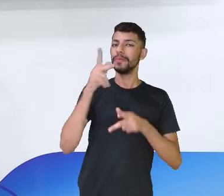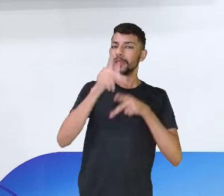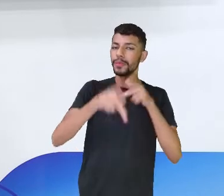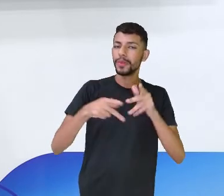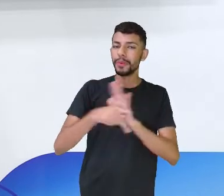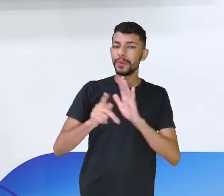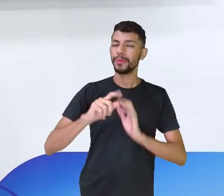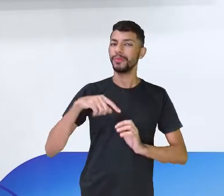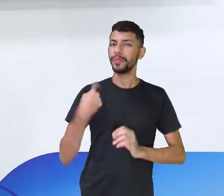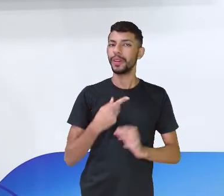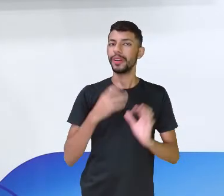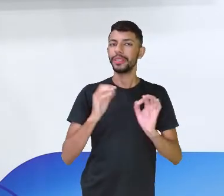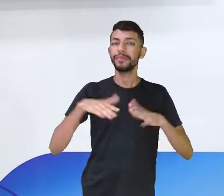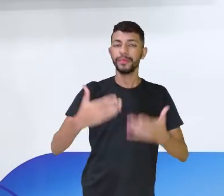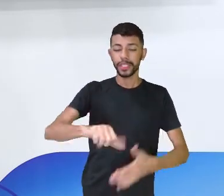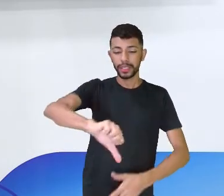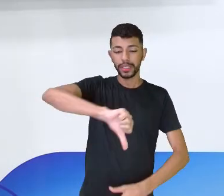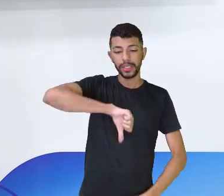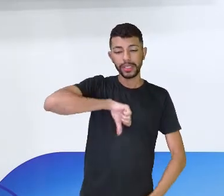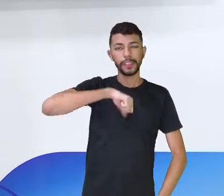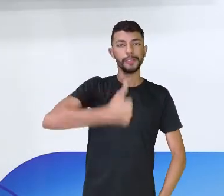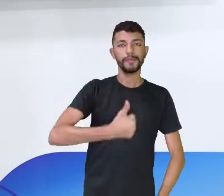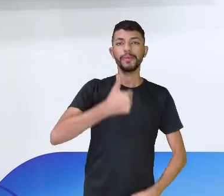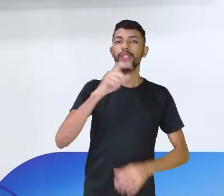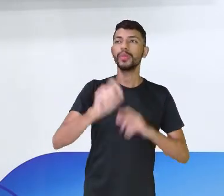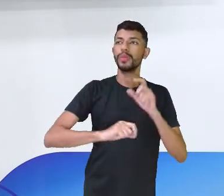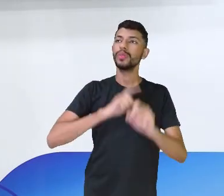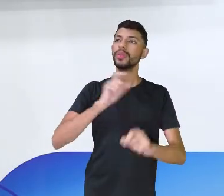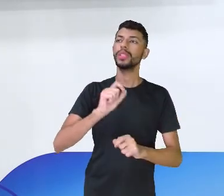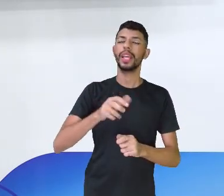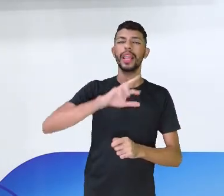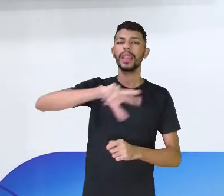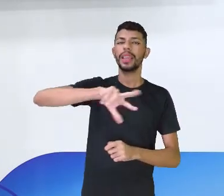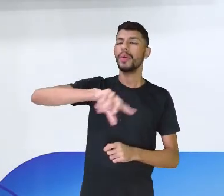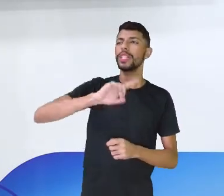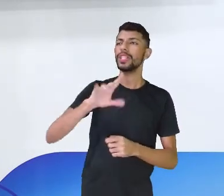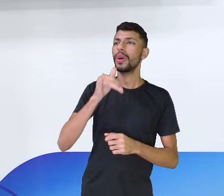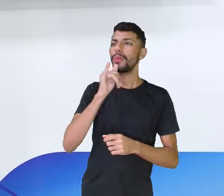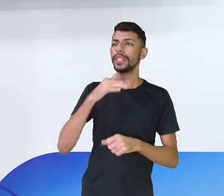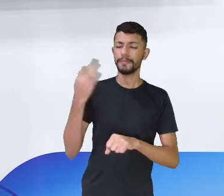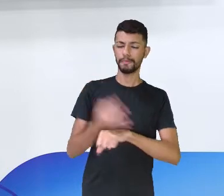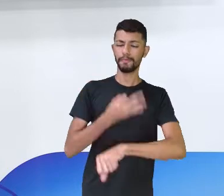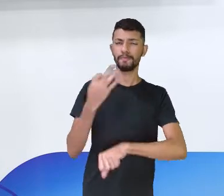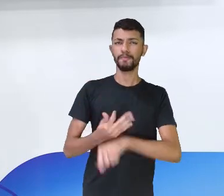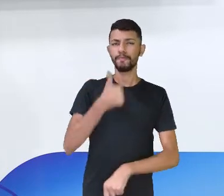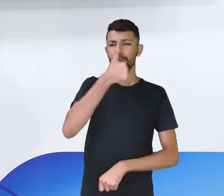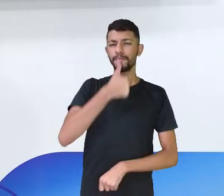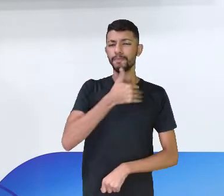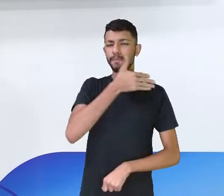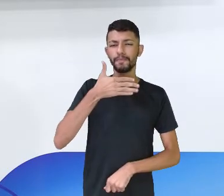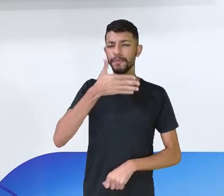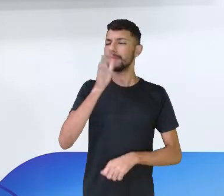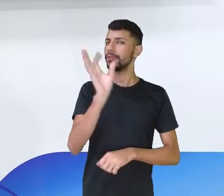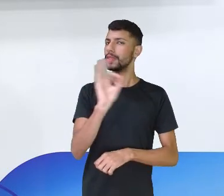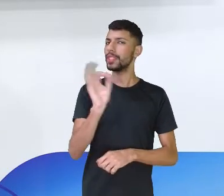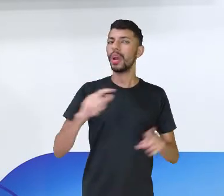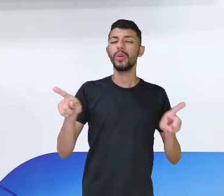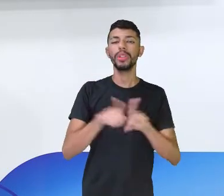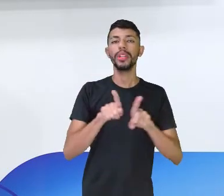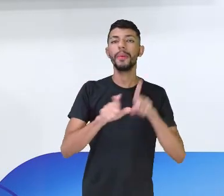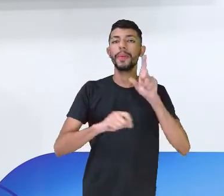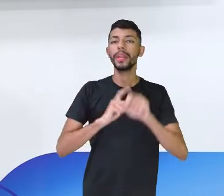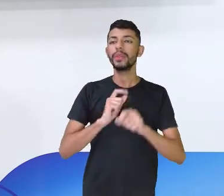Então, a resiliência, ela faz, inclusive, não só a gente resistir, a gente suportar, mas ela faz com que a gente